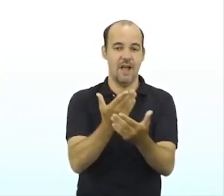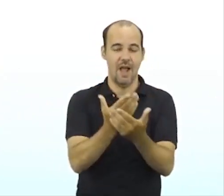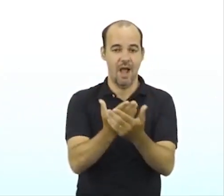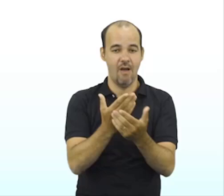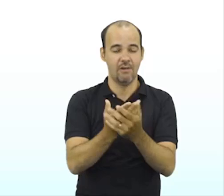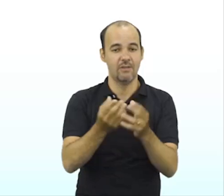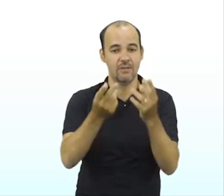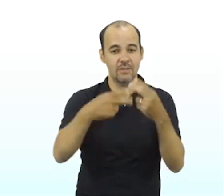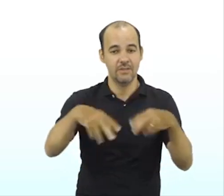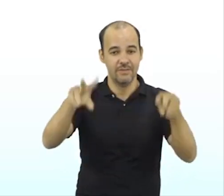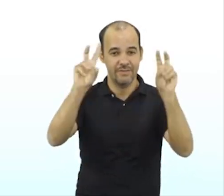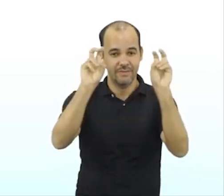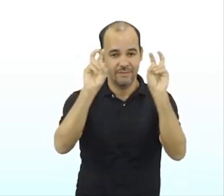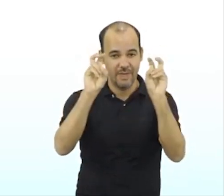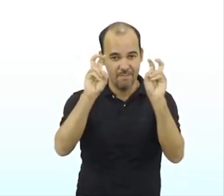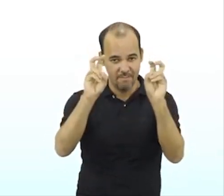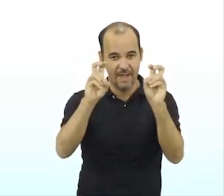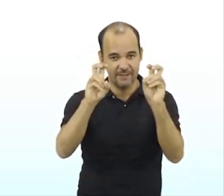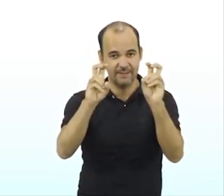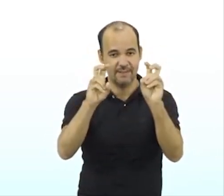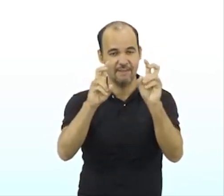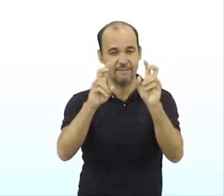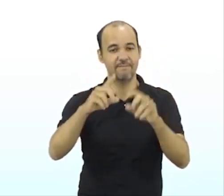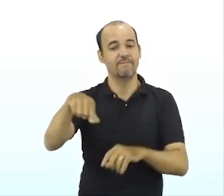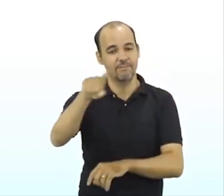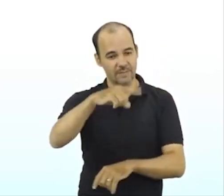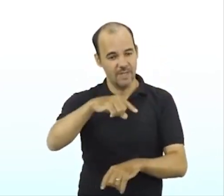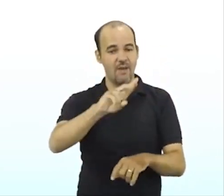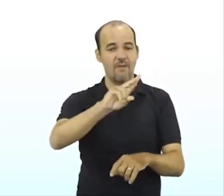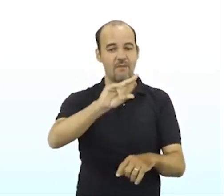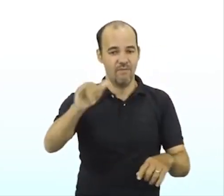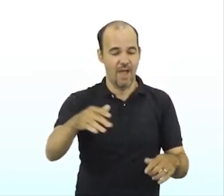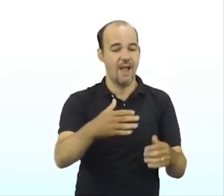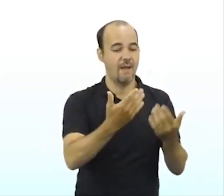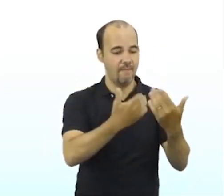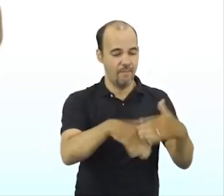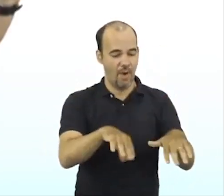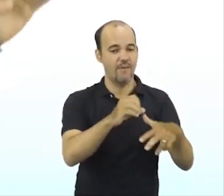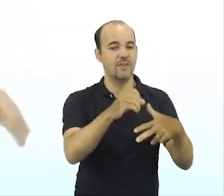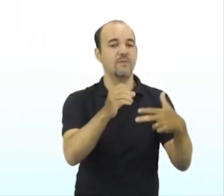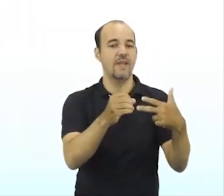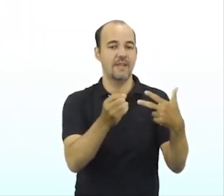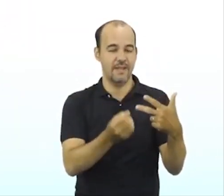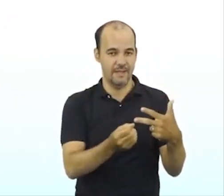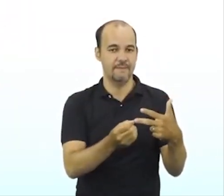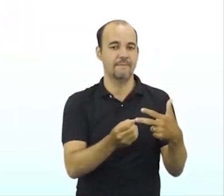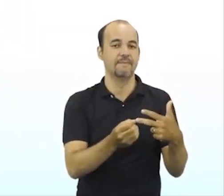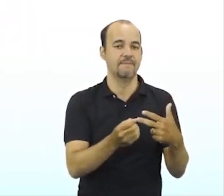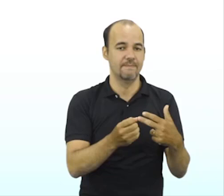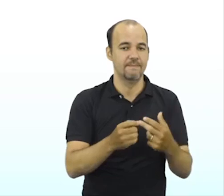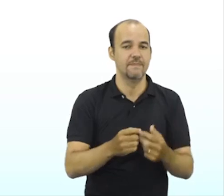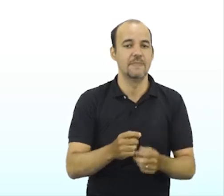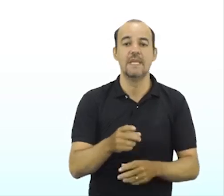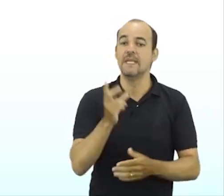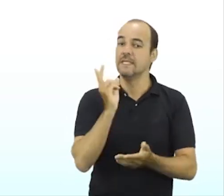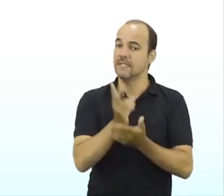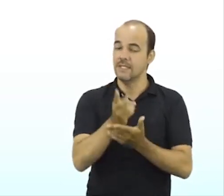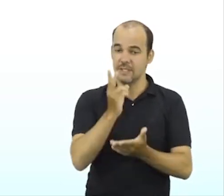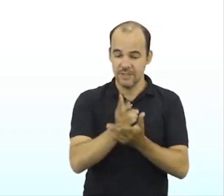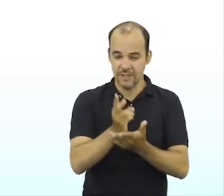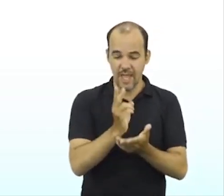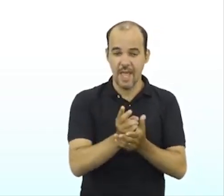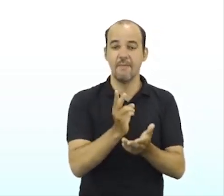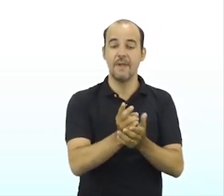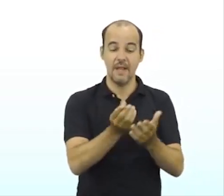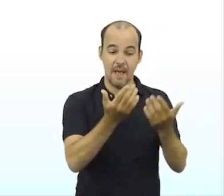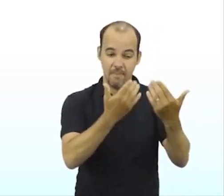falar hoje para você, eu tenho certeza que tu vai usar no teu Enem. E olhe, nunca faltou em nenhum ano do Enem. Sabe